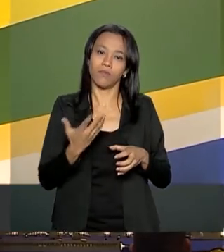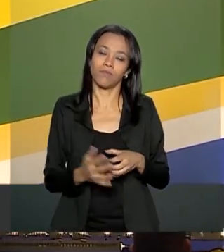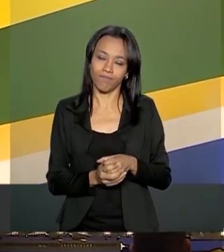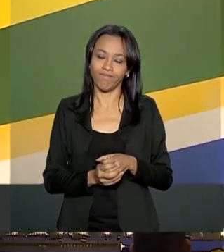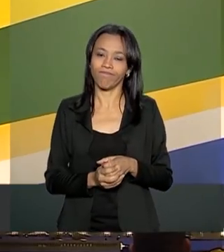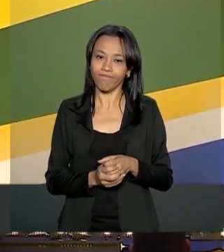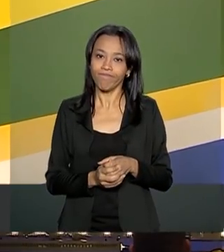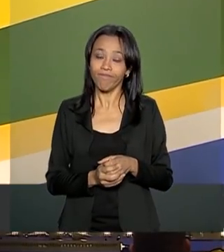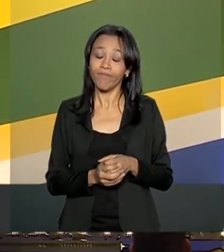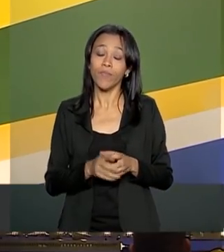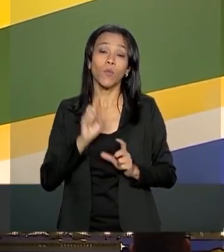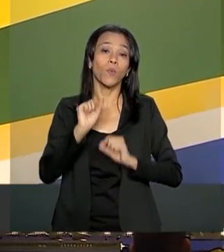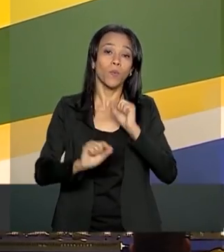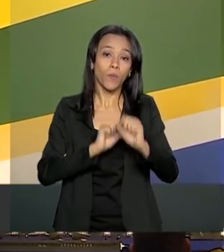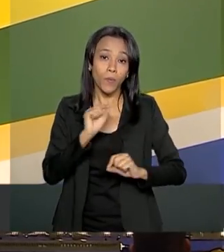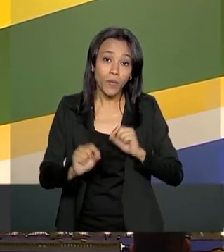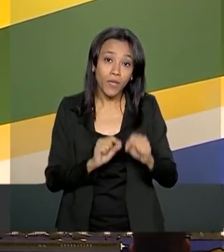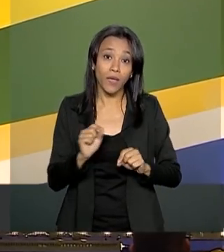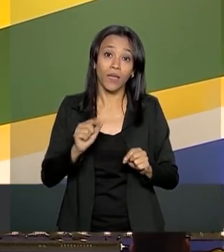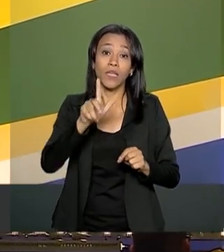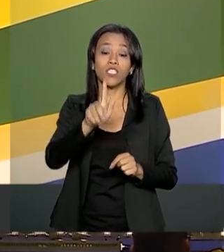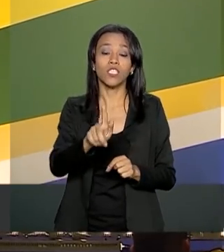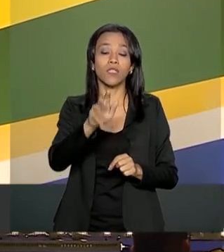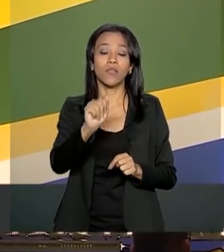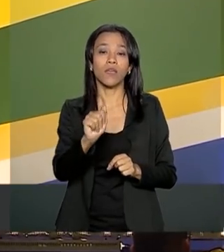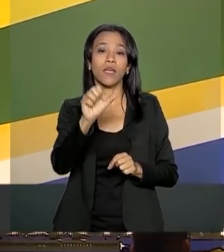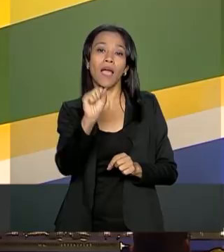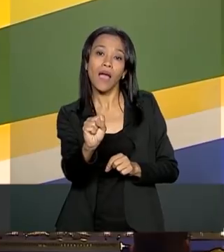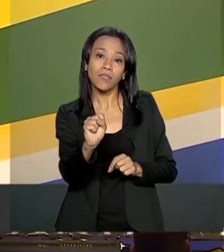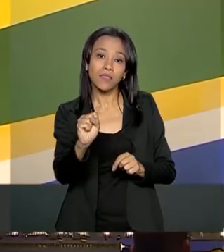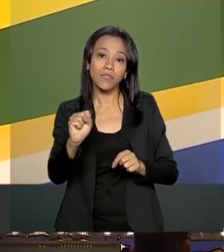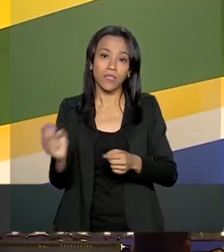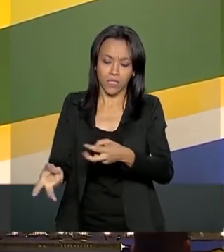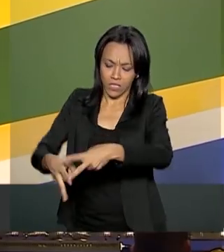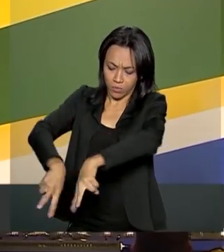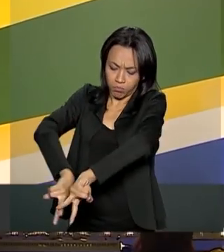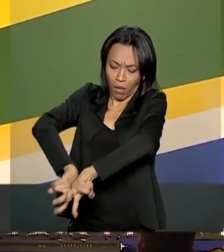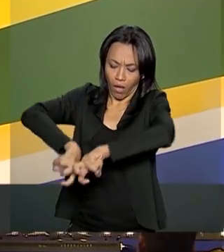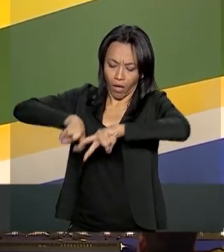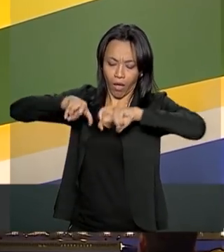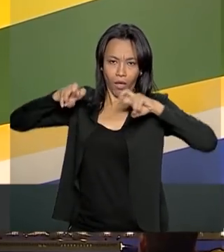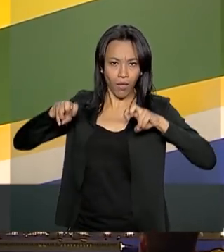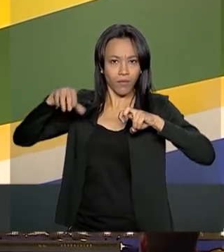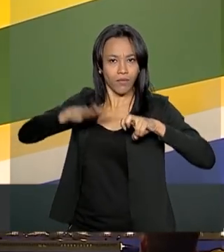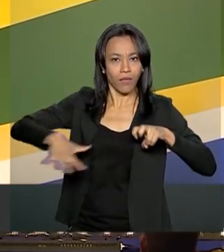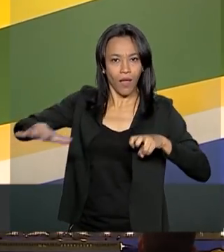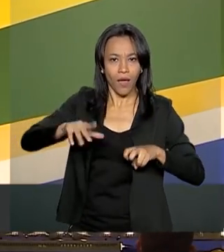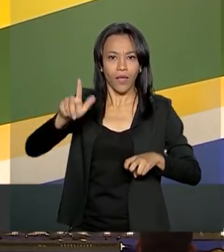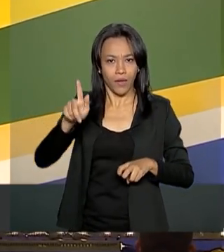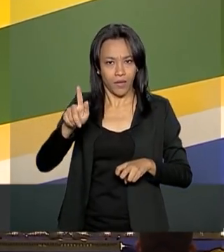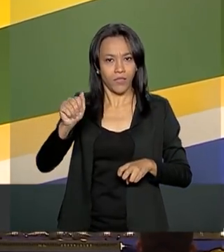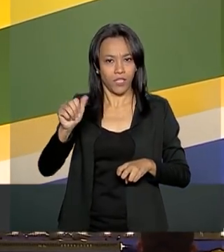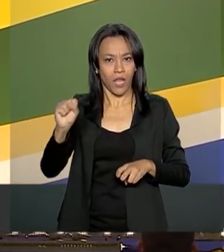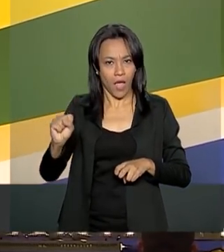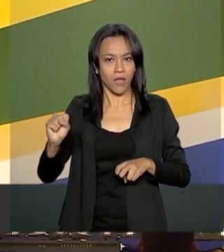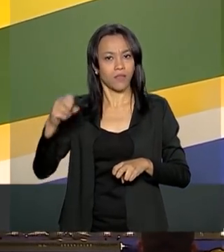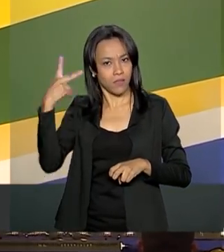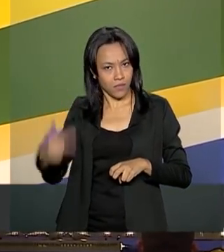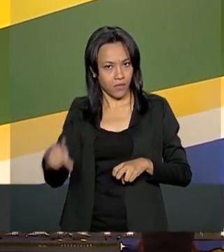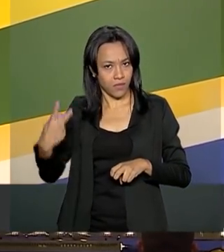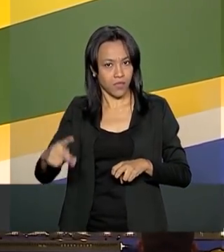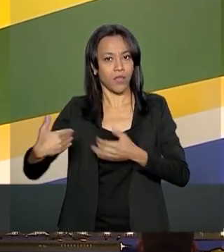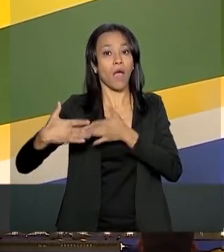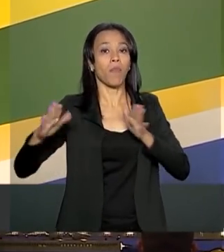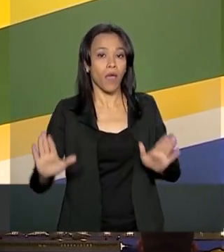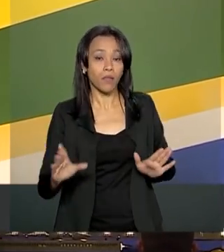A questão da exploração de gás aqui em Israel, aberto ao Brasil, temos aqui o nosso ministro das Minas e Energia,